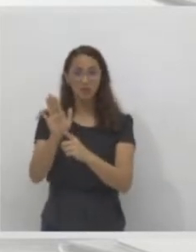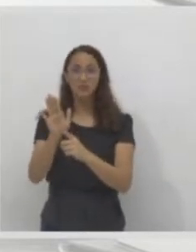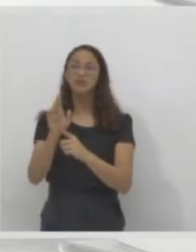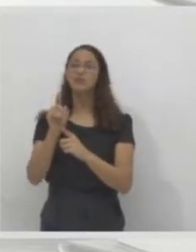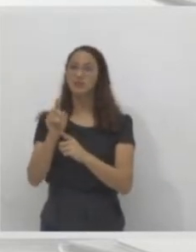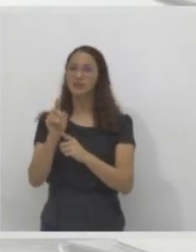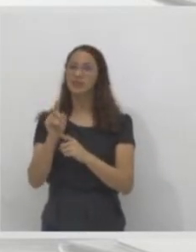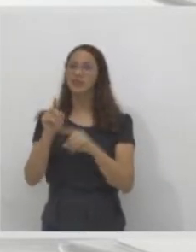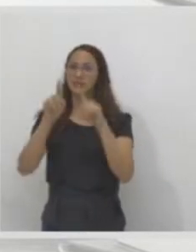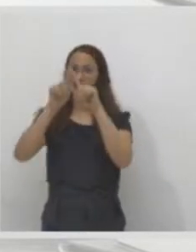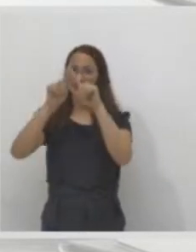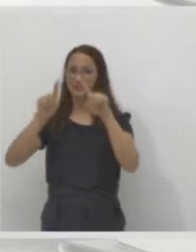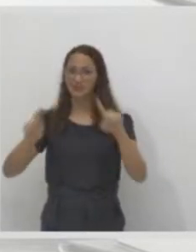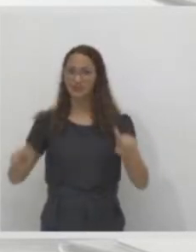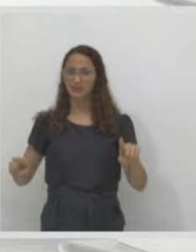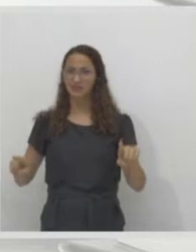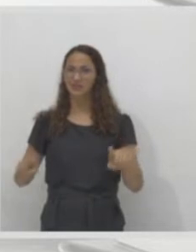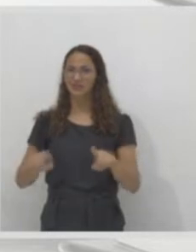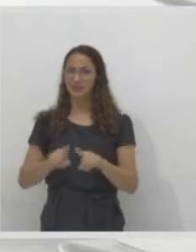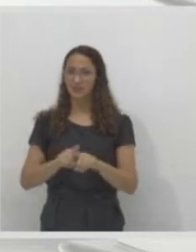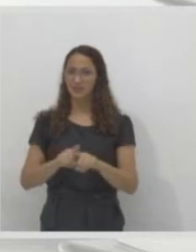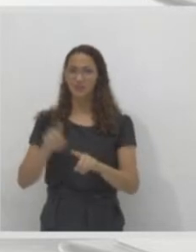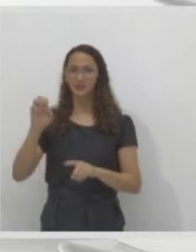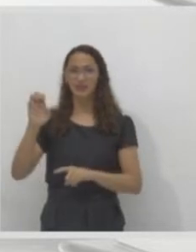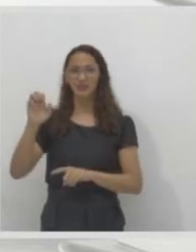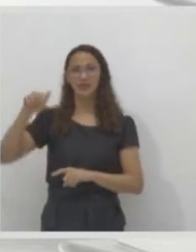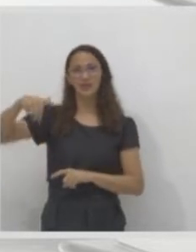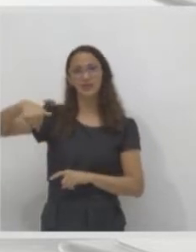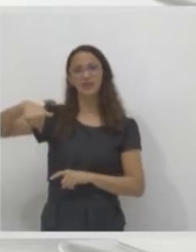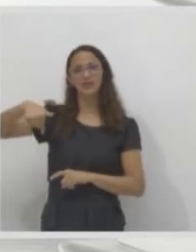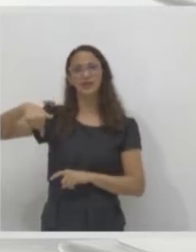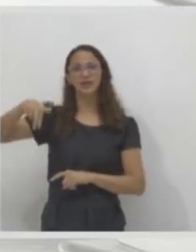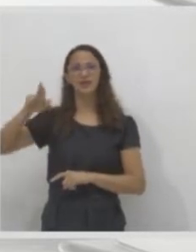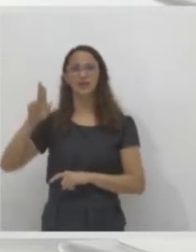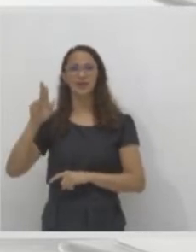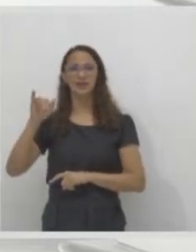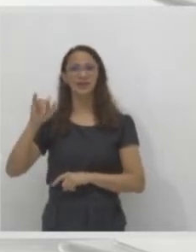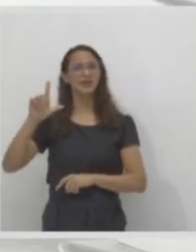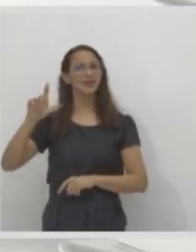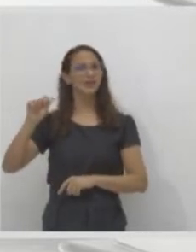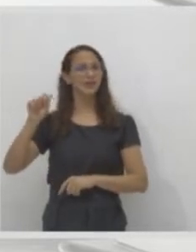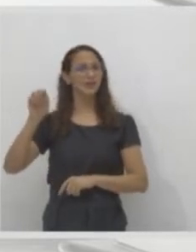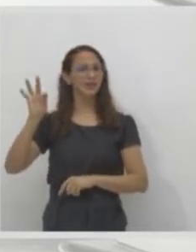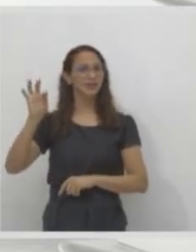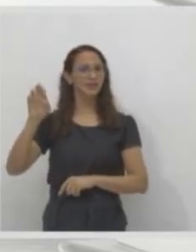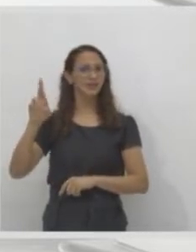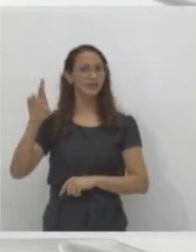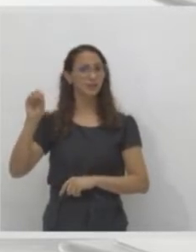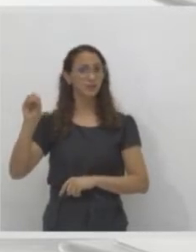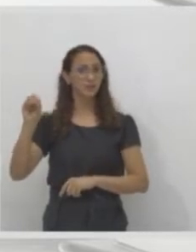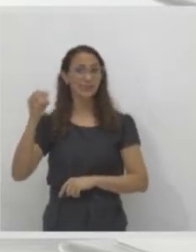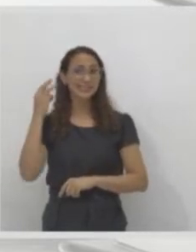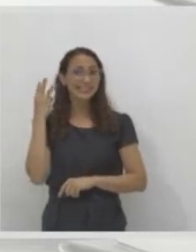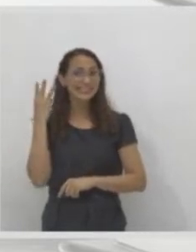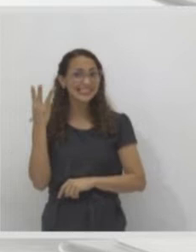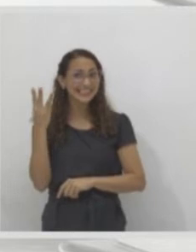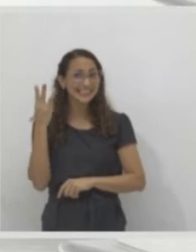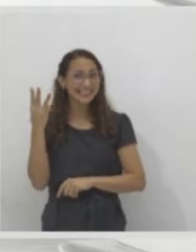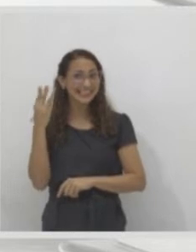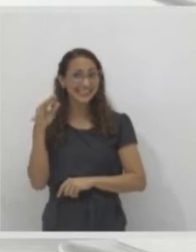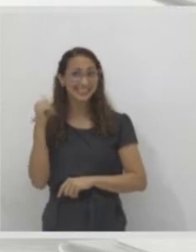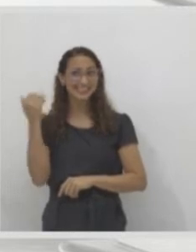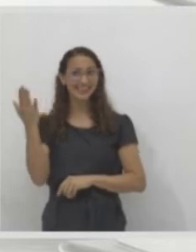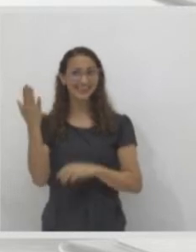equilátero, onde eu tenho 3 lados com a mesma medida, ou seja, 3